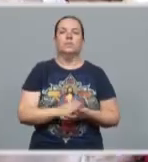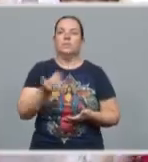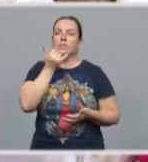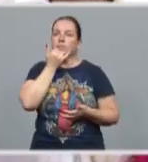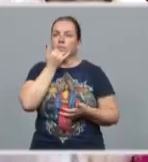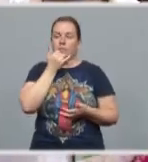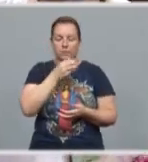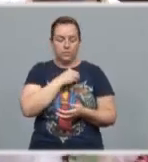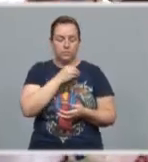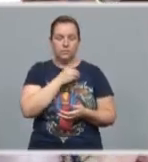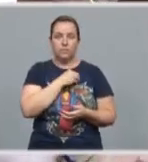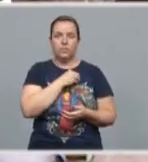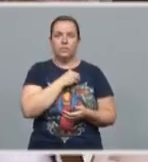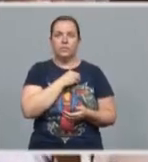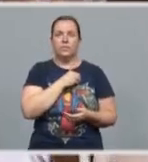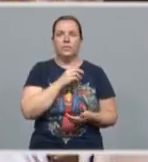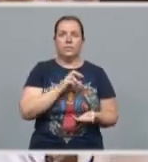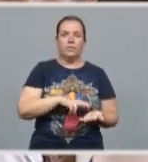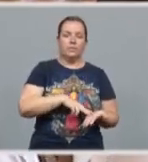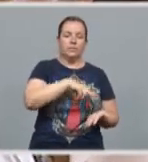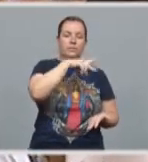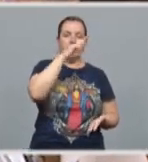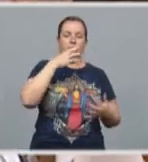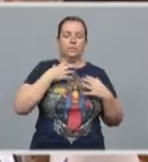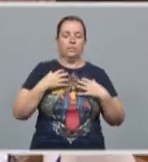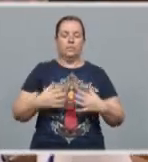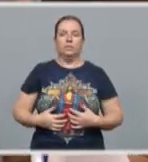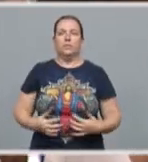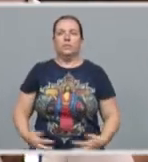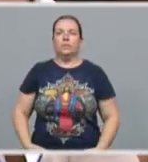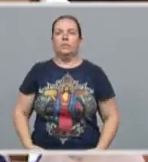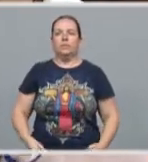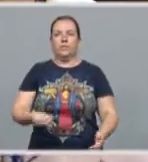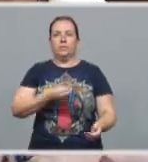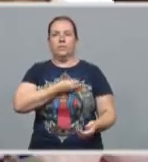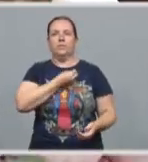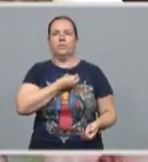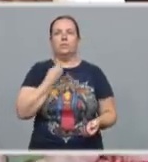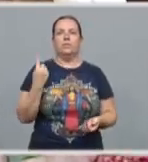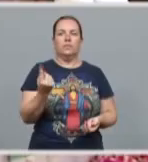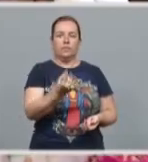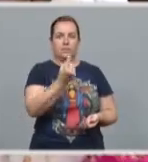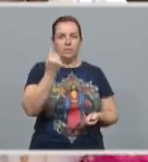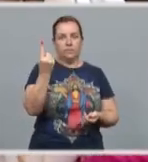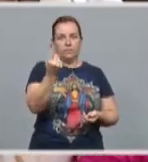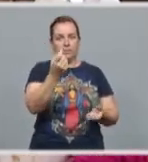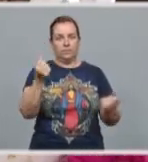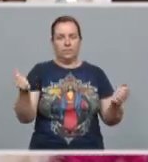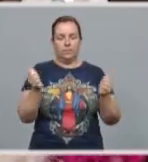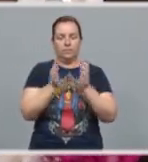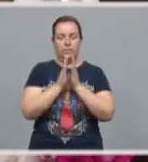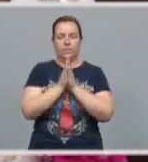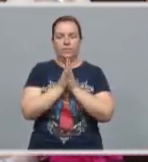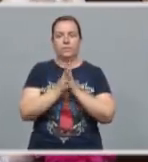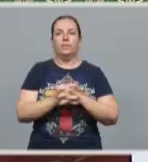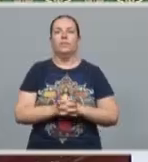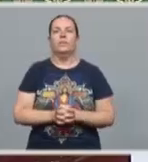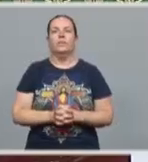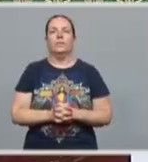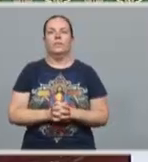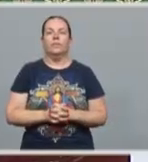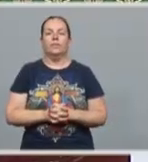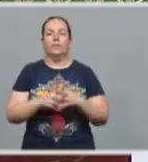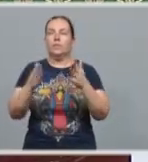santos, na remissão dos pecados, na ressurreição da carne, na vida eterna. Amém.